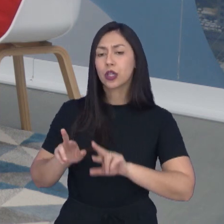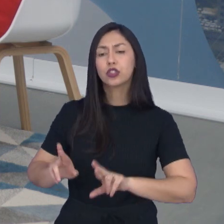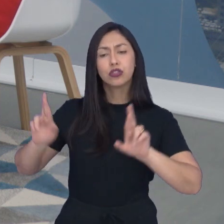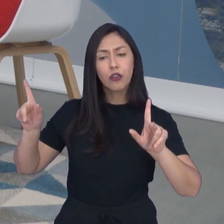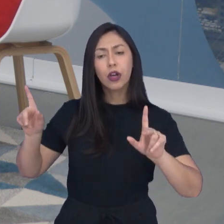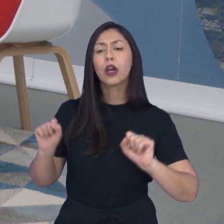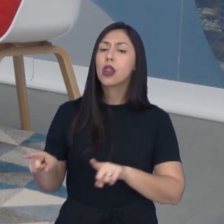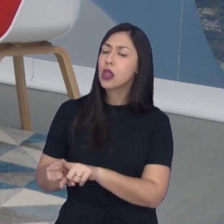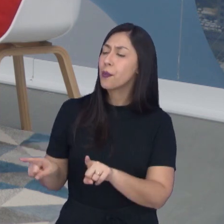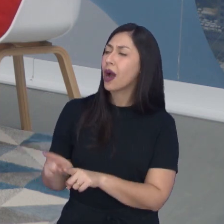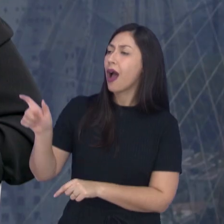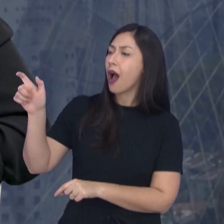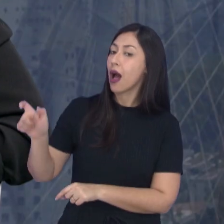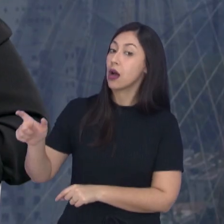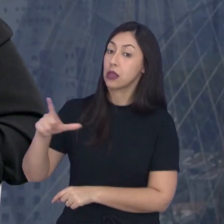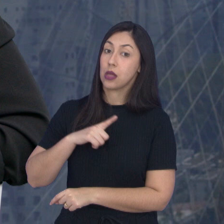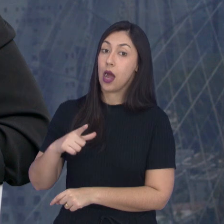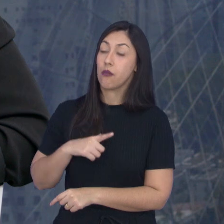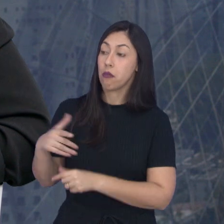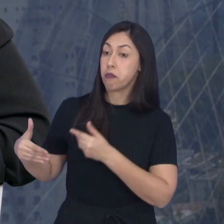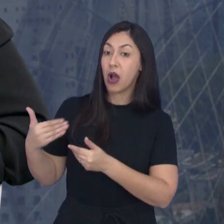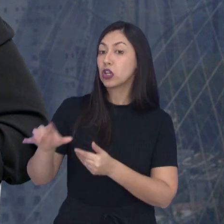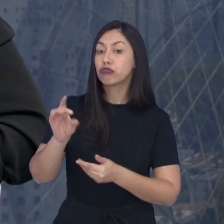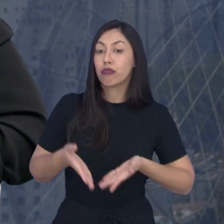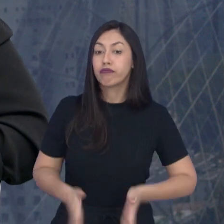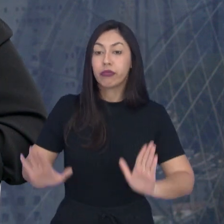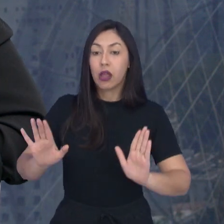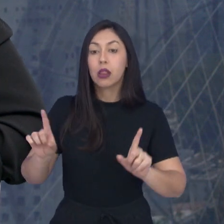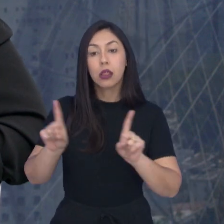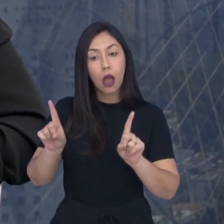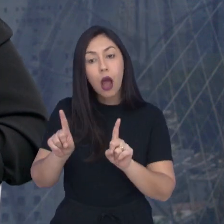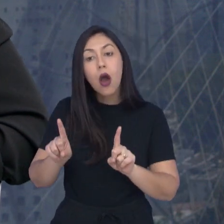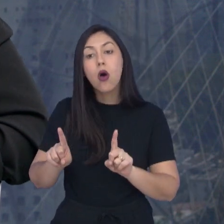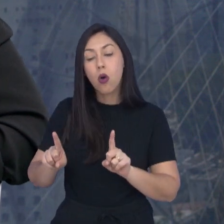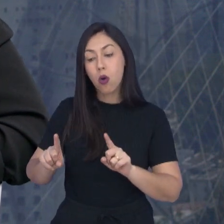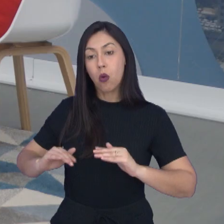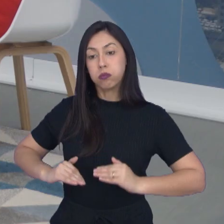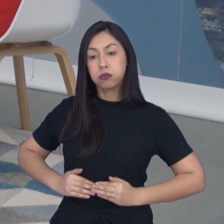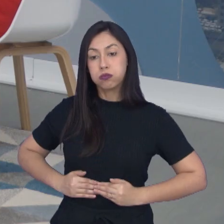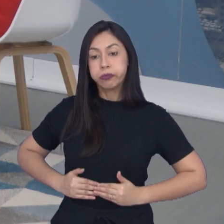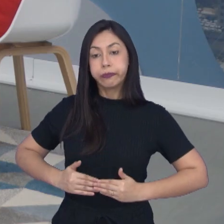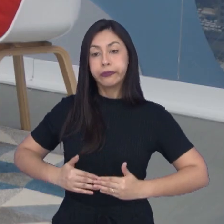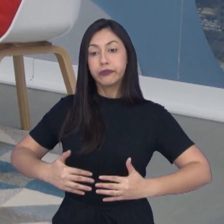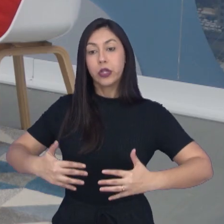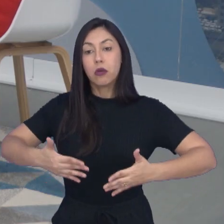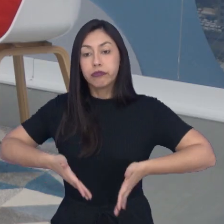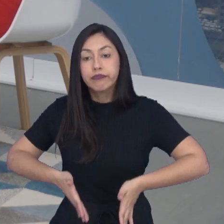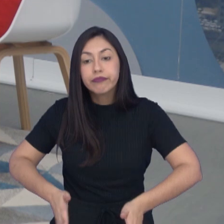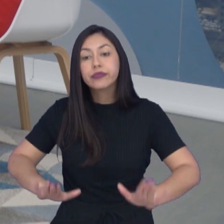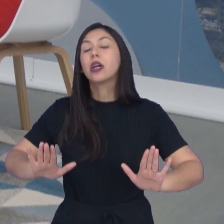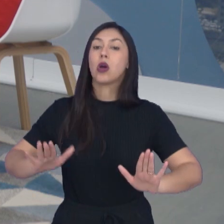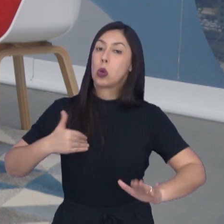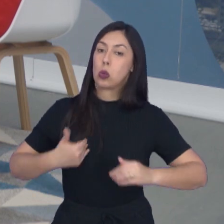passou por um processo, né? Não é só a chegada do bebê, é um processo que ela passou no corpo dela. Biológico, né? psicológico.